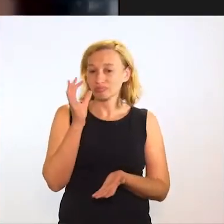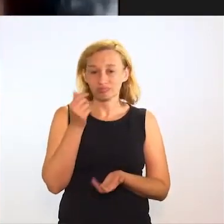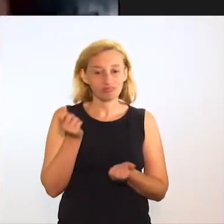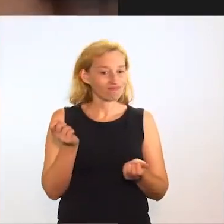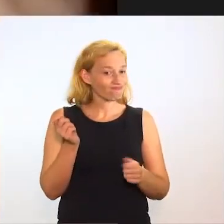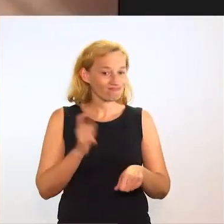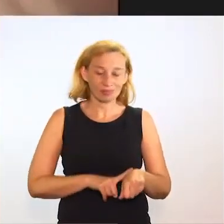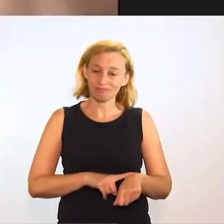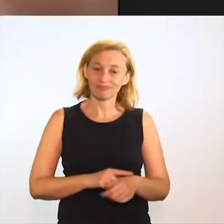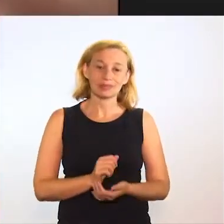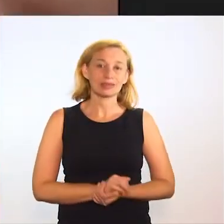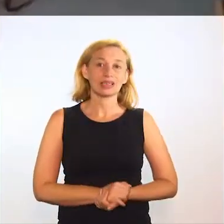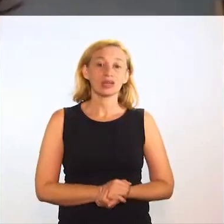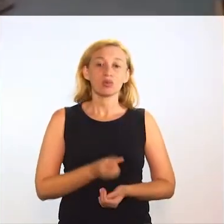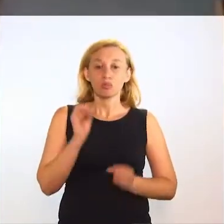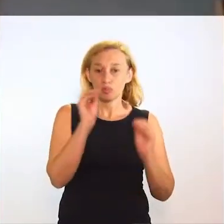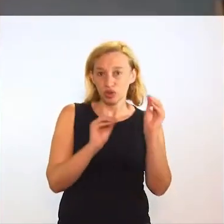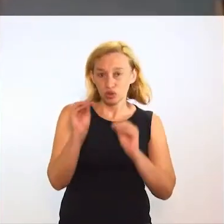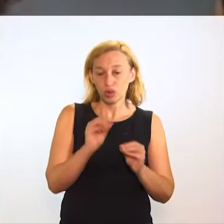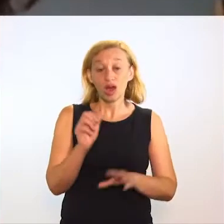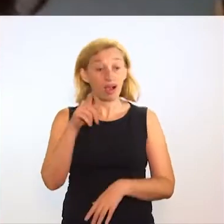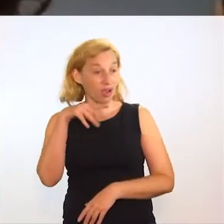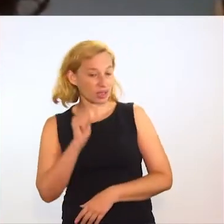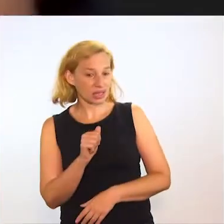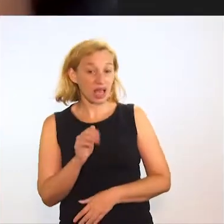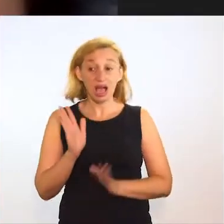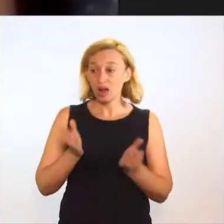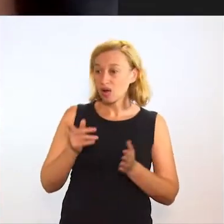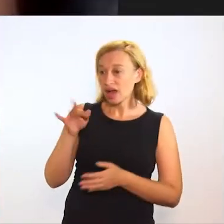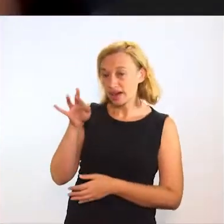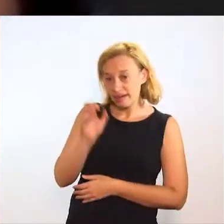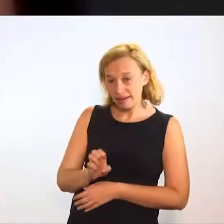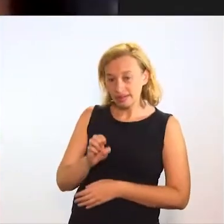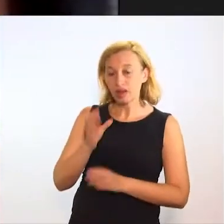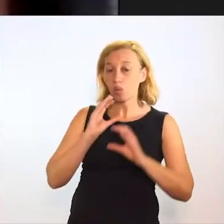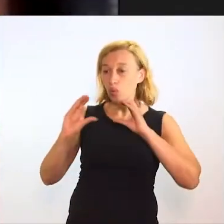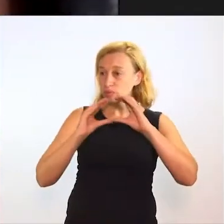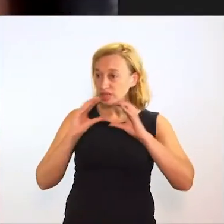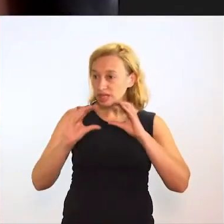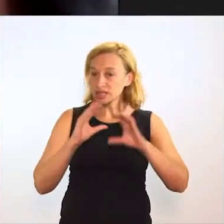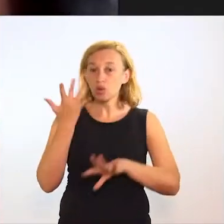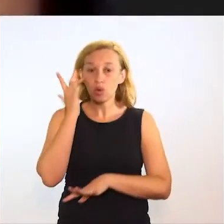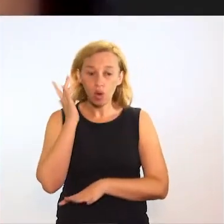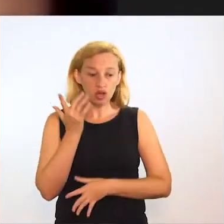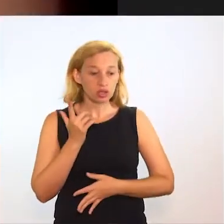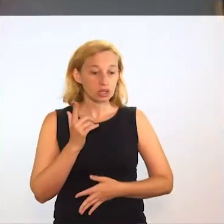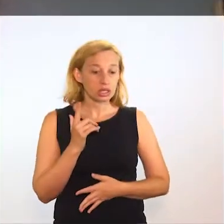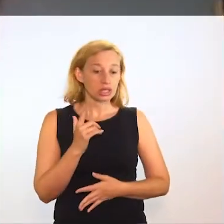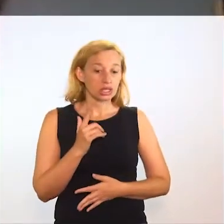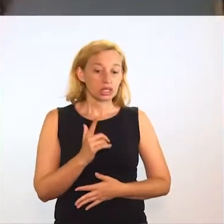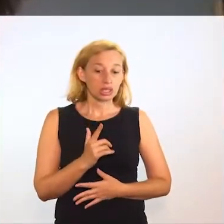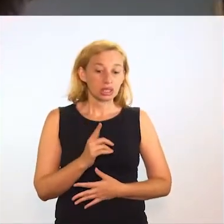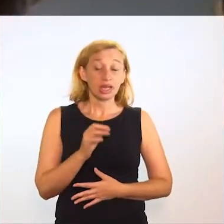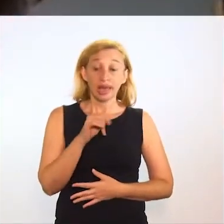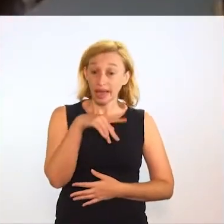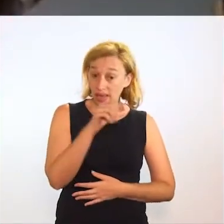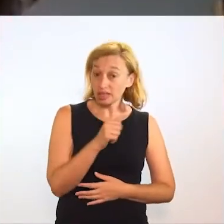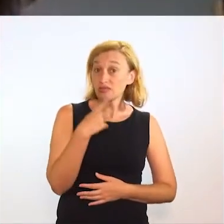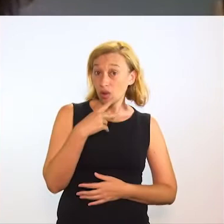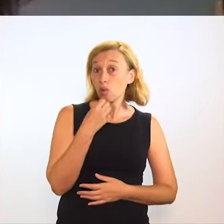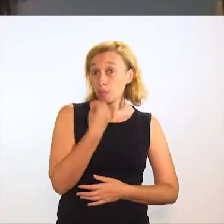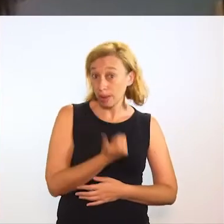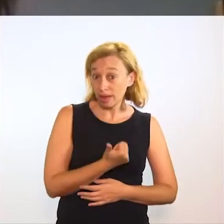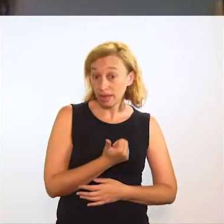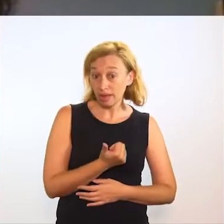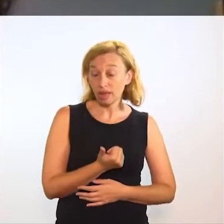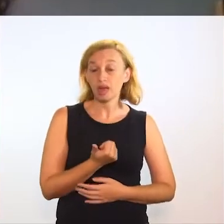cabe. Um beijo. Um beijo, Ana e Ariane. Nessa questão da comunicação, acho que